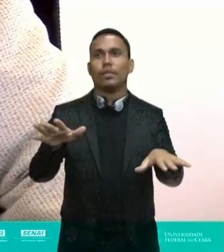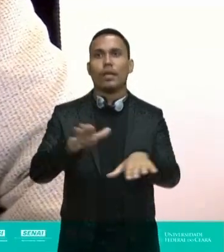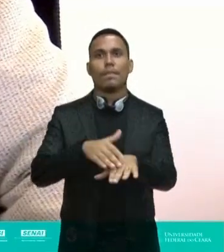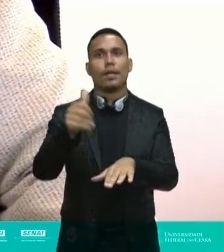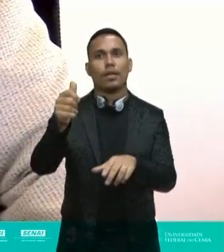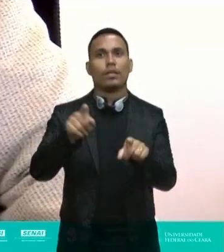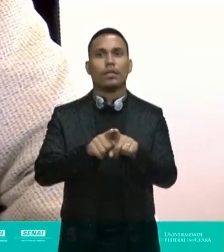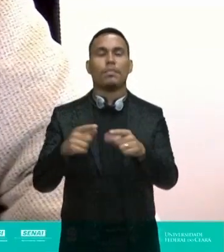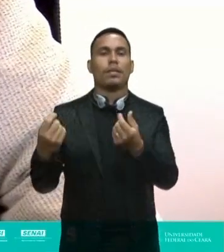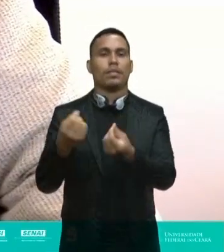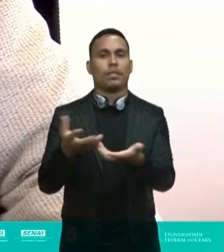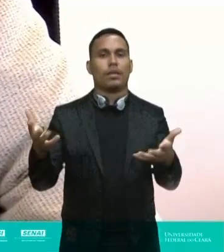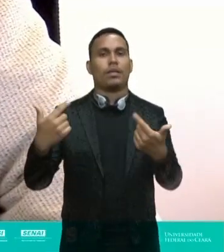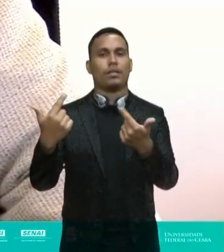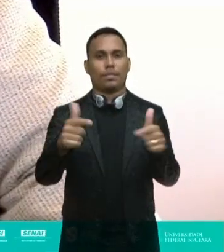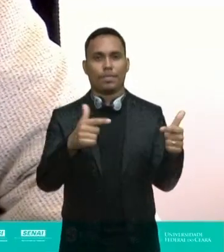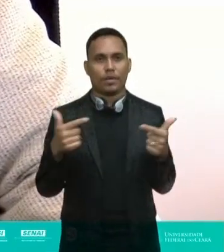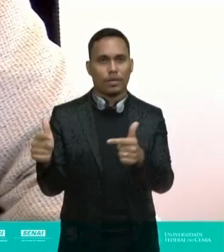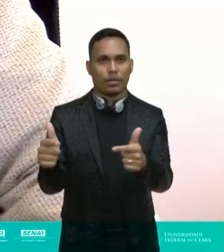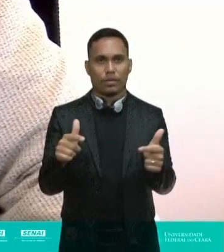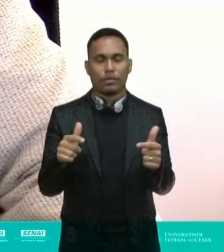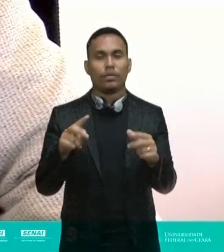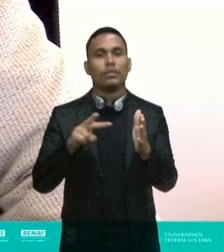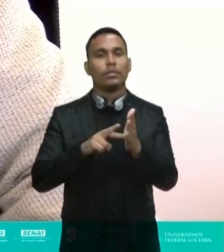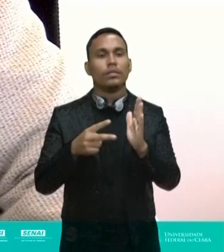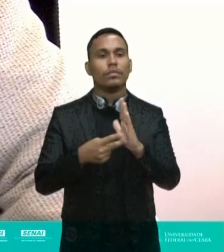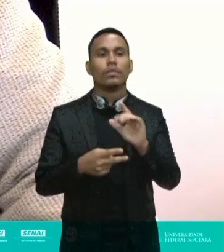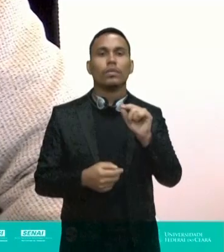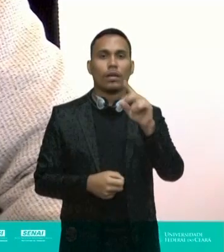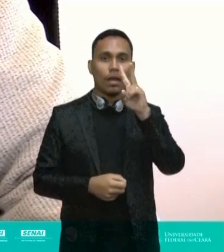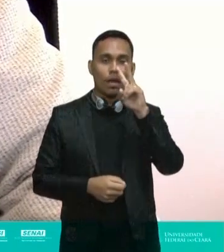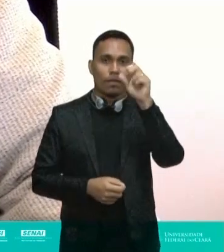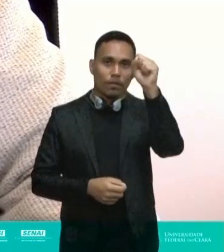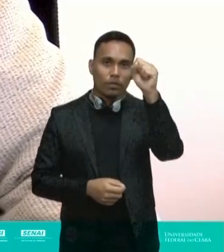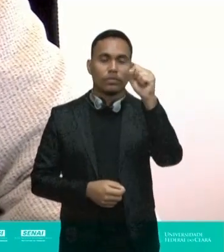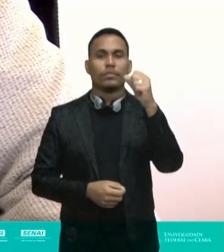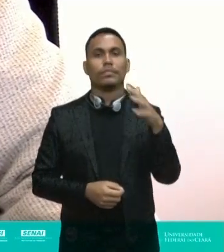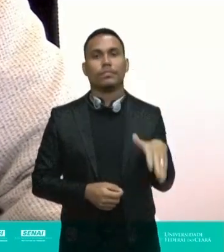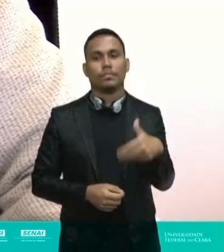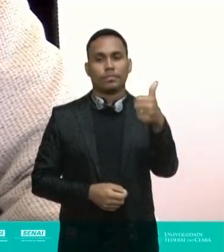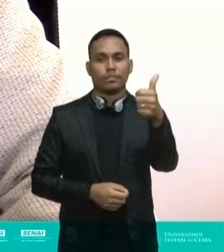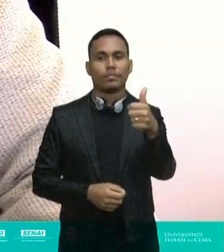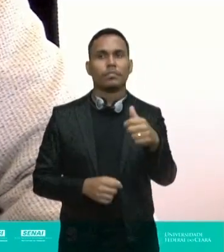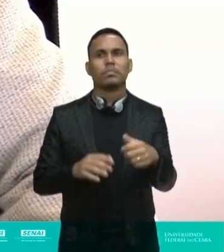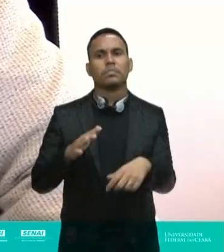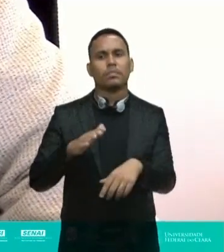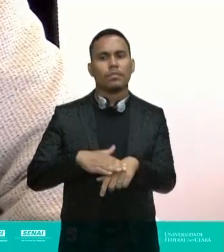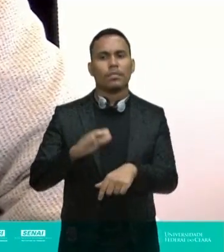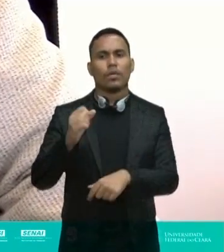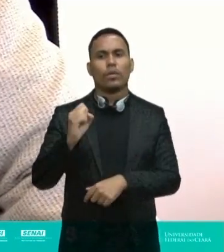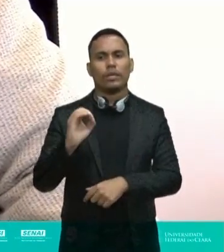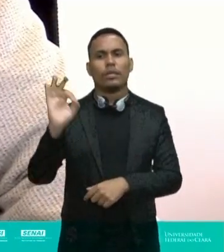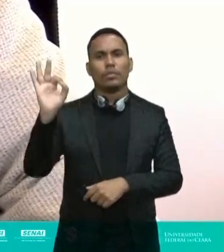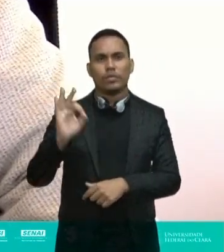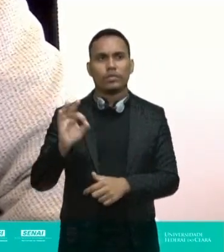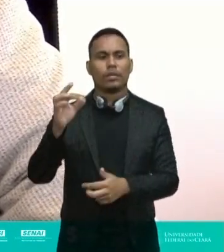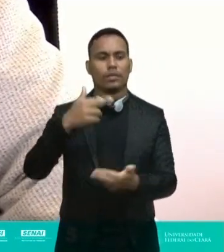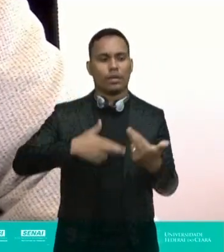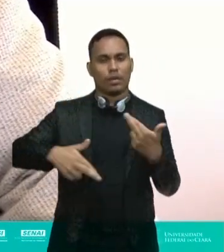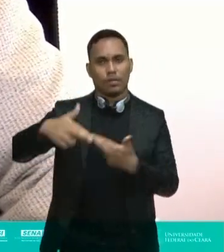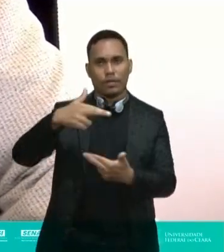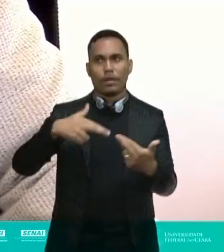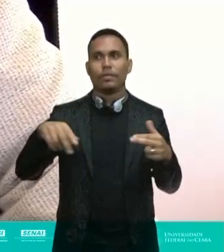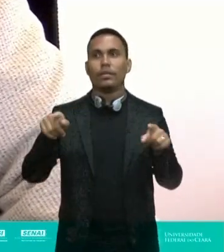emprego. Para além do significativo reforço da dimensão renovável do nosso sistema eletroprodutor em mais de 80% renováveis, a meta